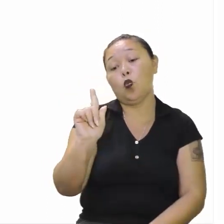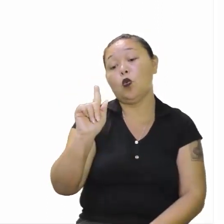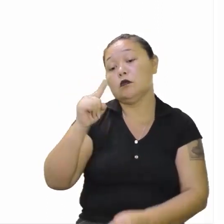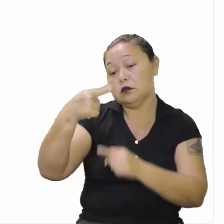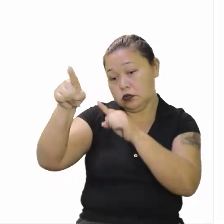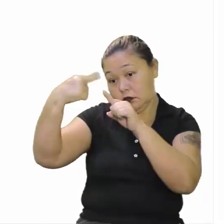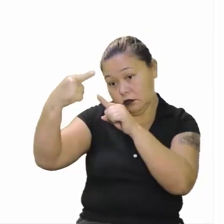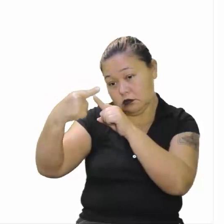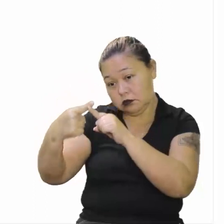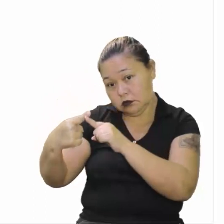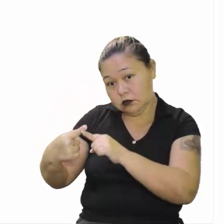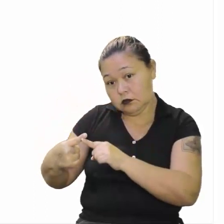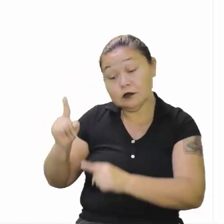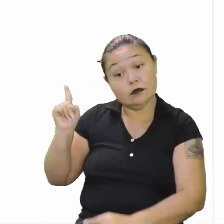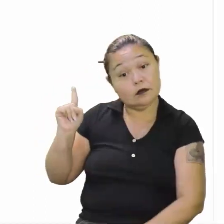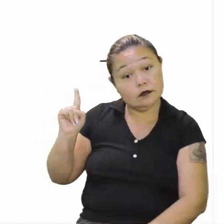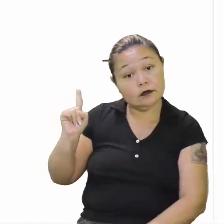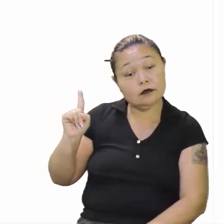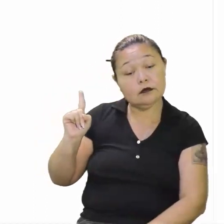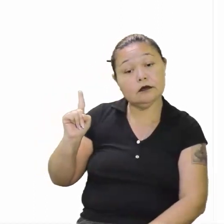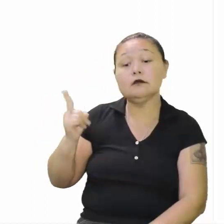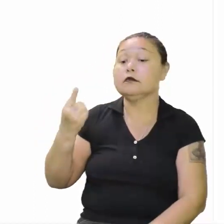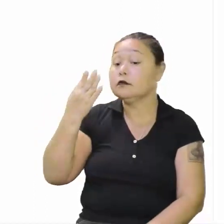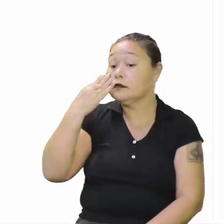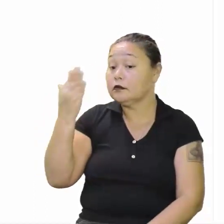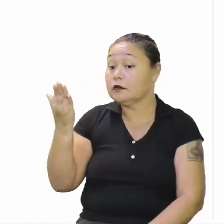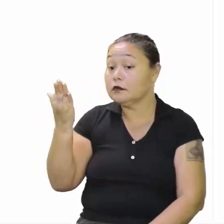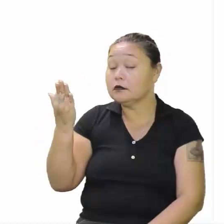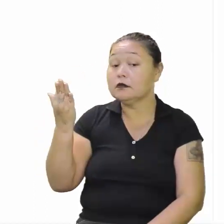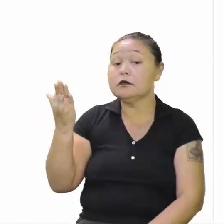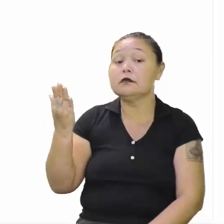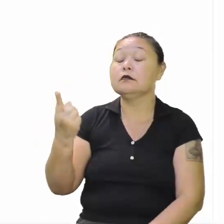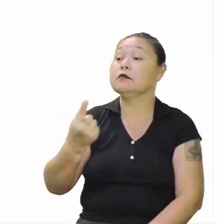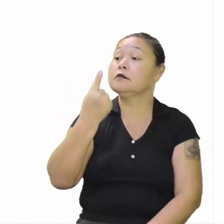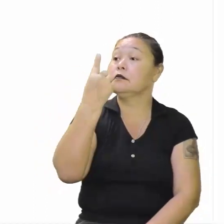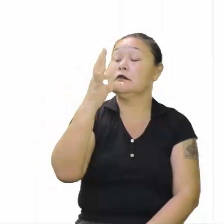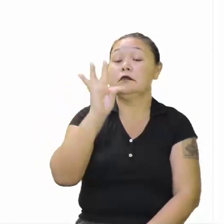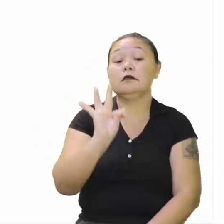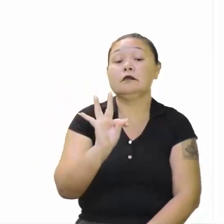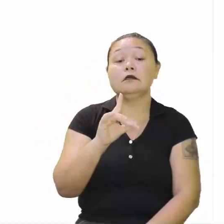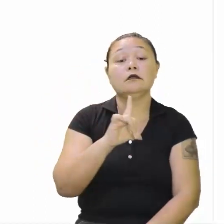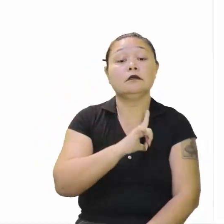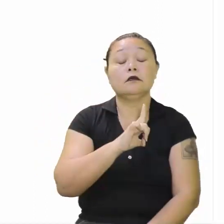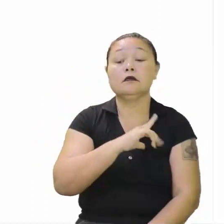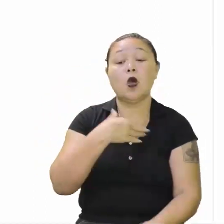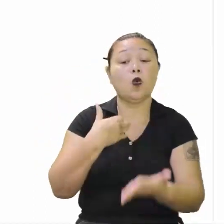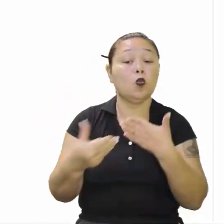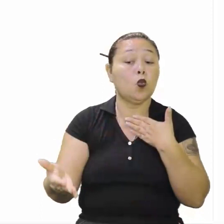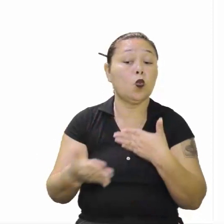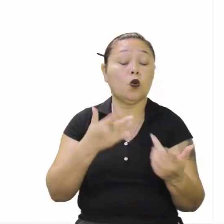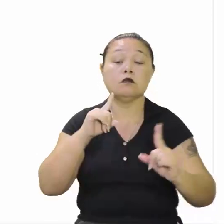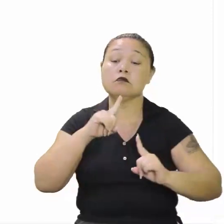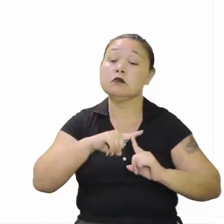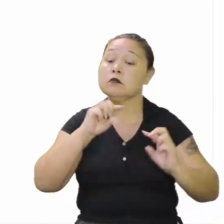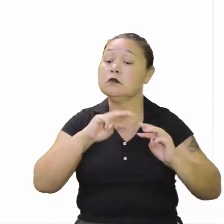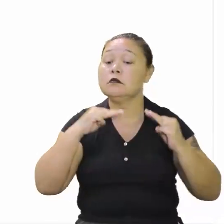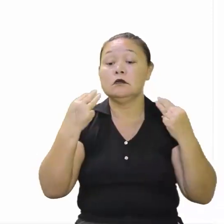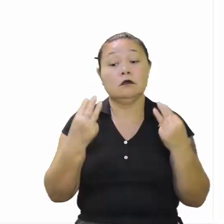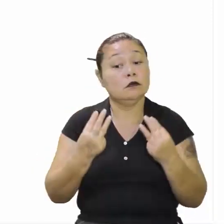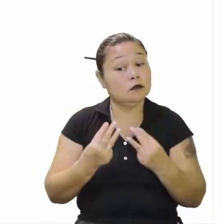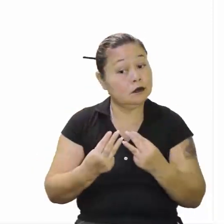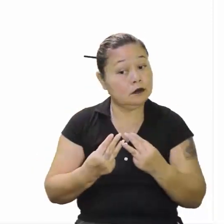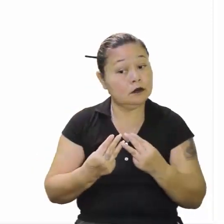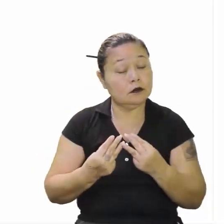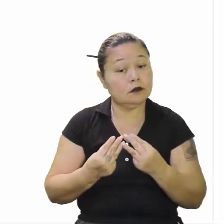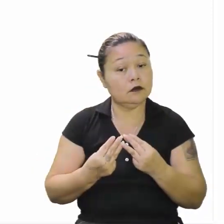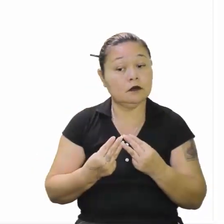né? Olha aí, uma tonelada que você tem de qualquer tipo de massa,